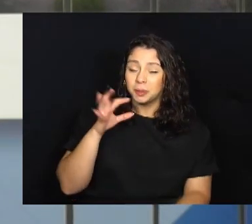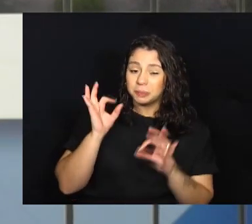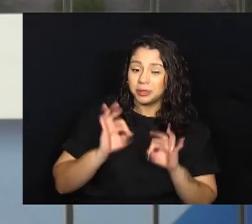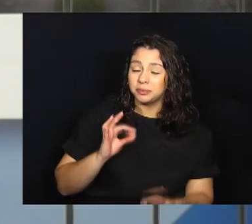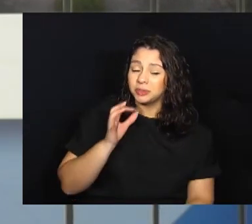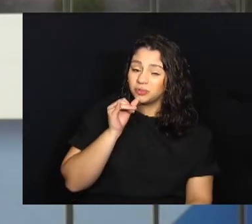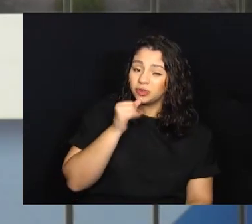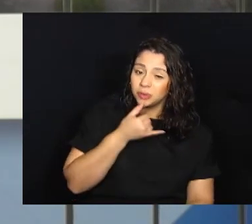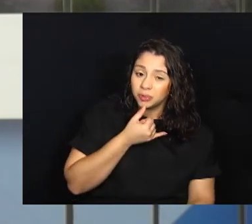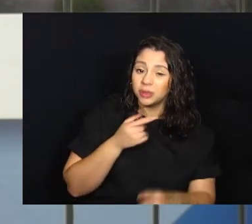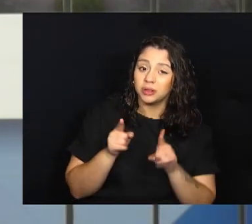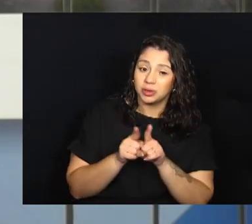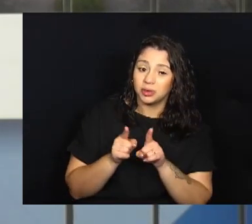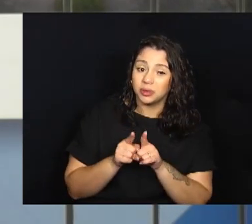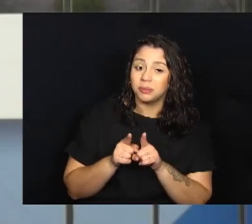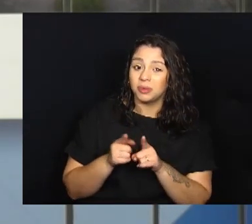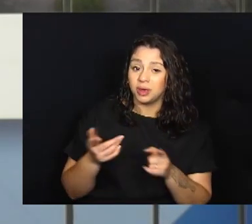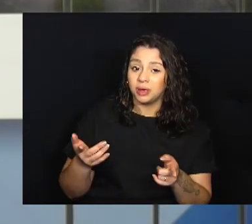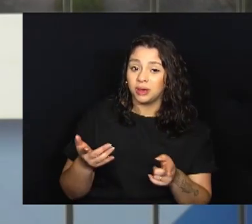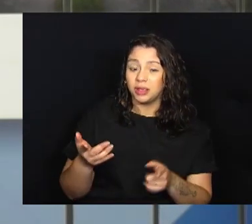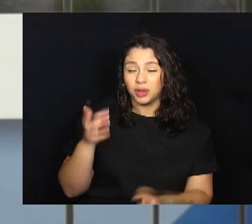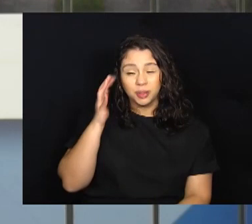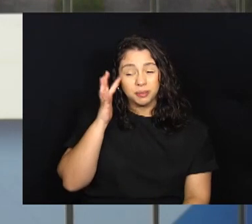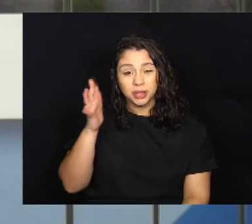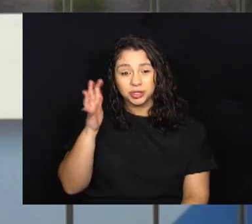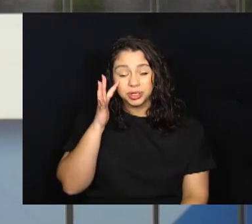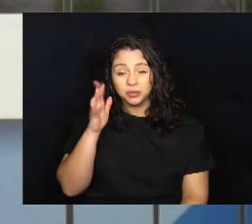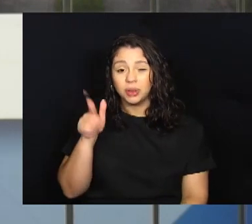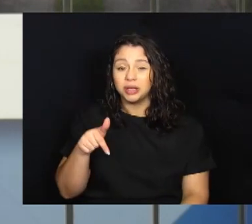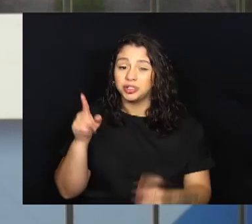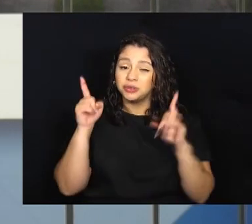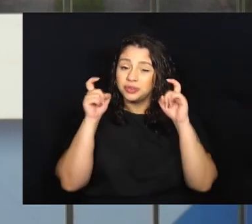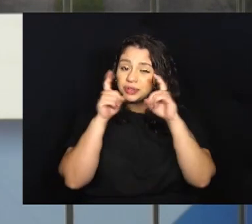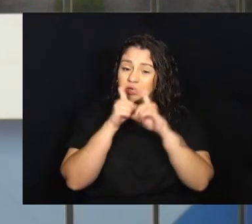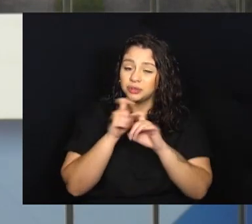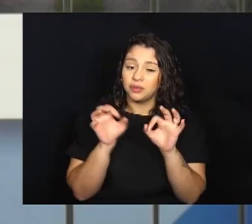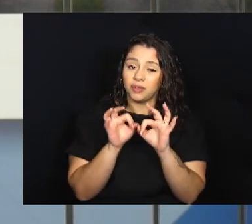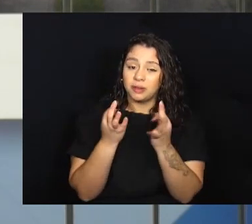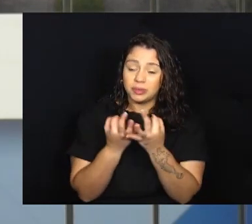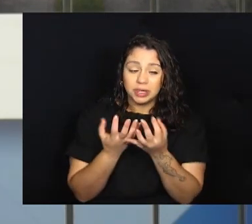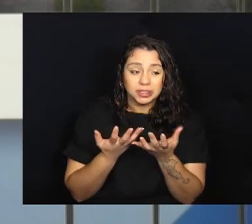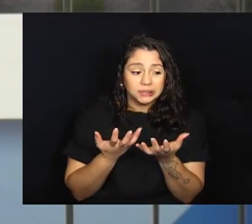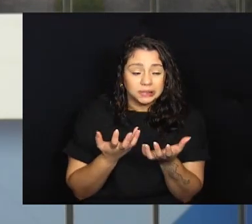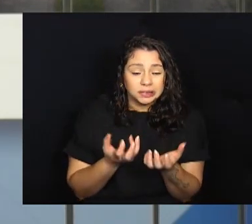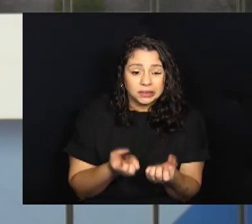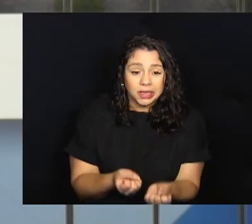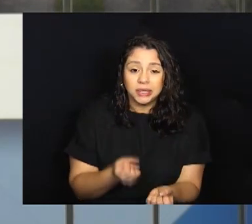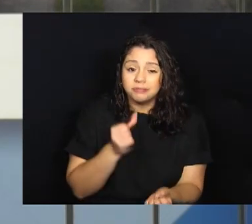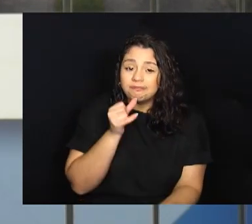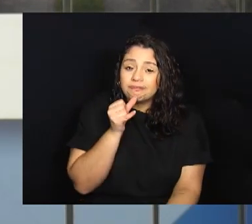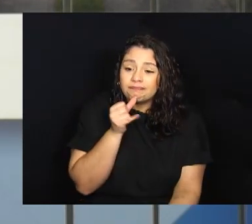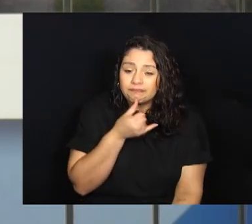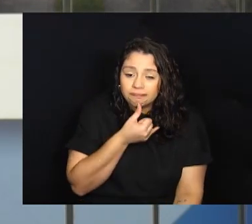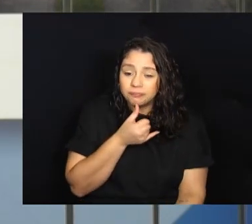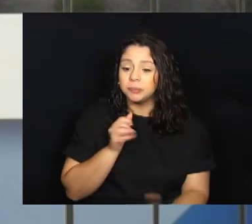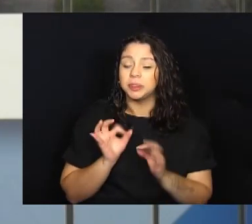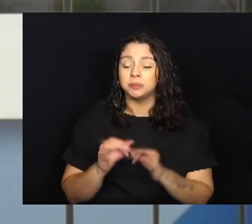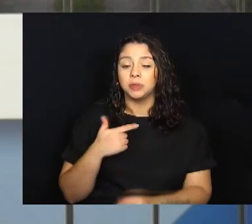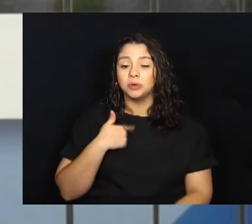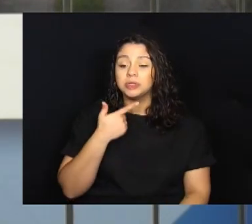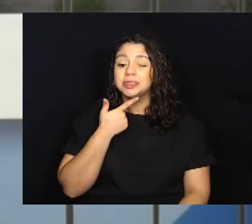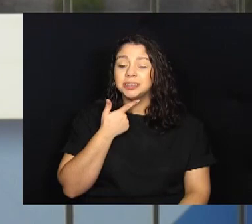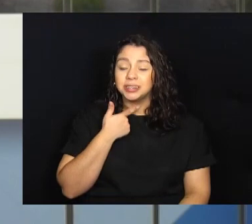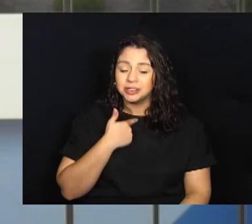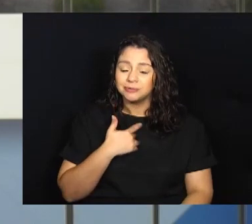né, imagino como deve ser difícil para a família lidar com isso, né, lamento muito, desejo minhas